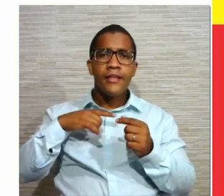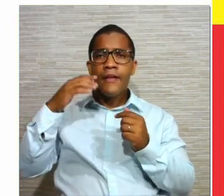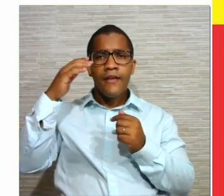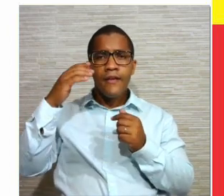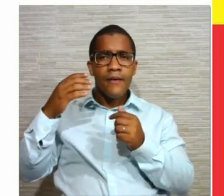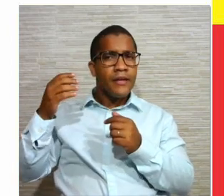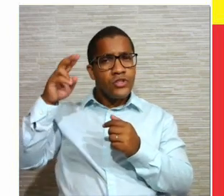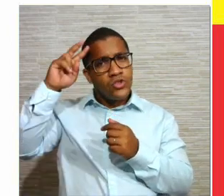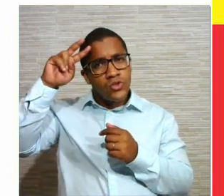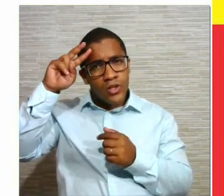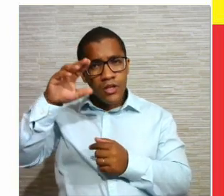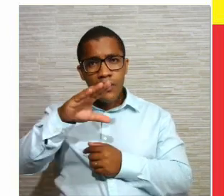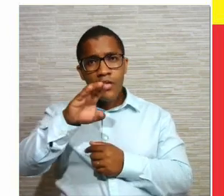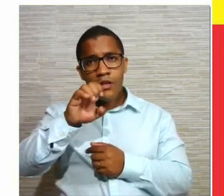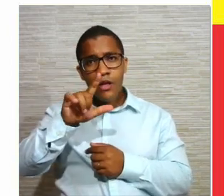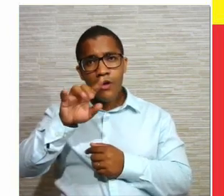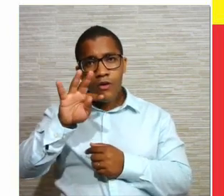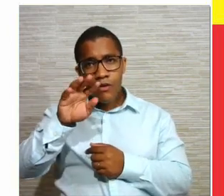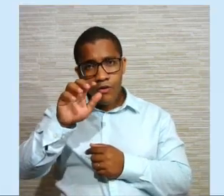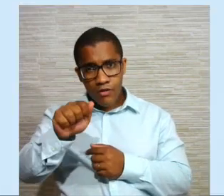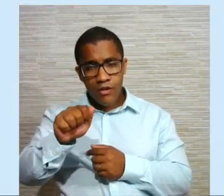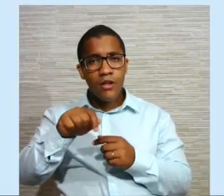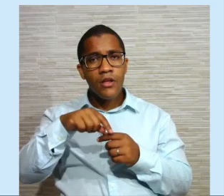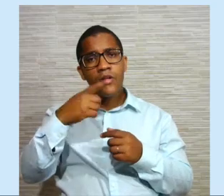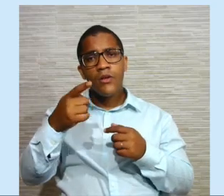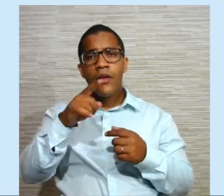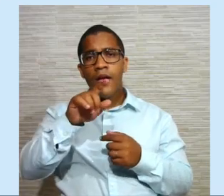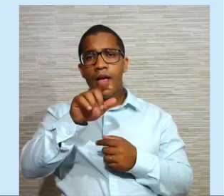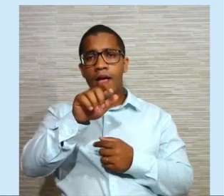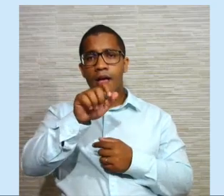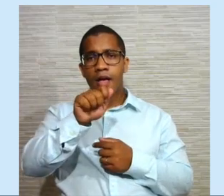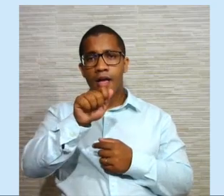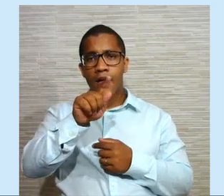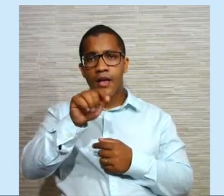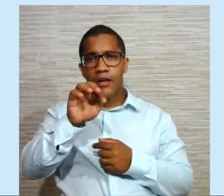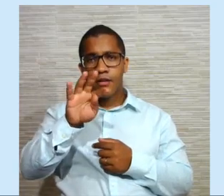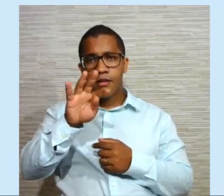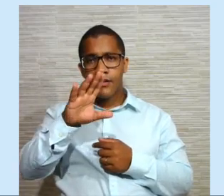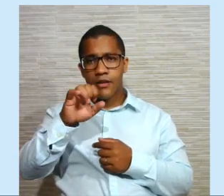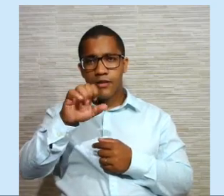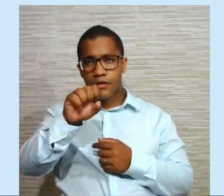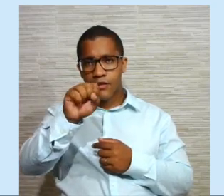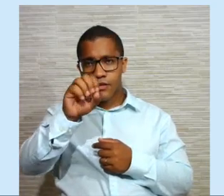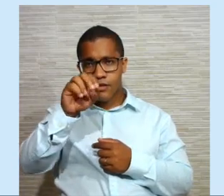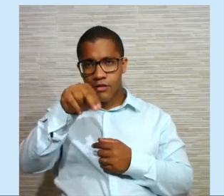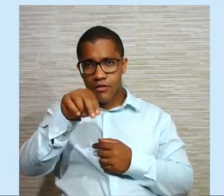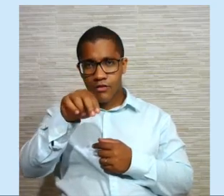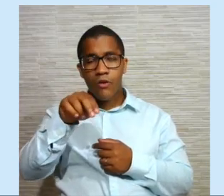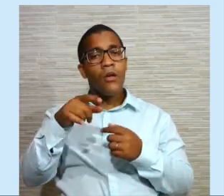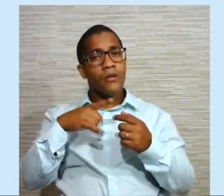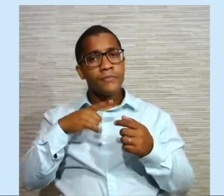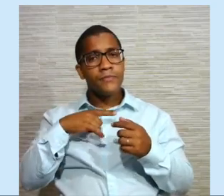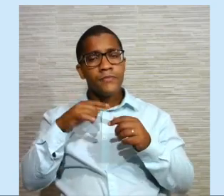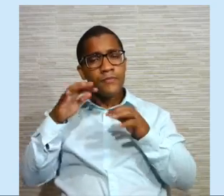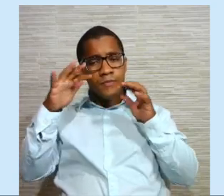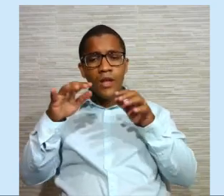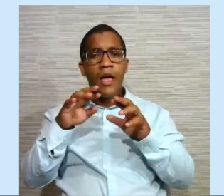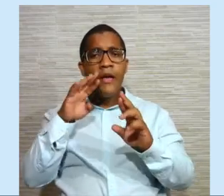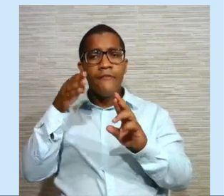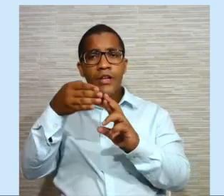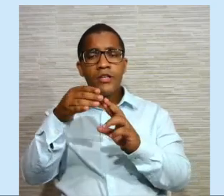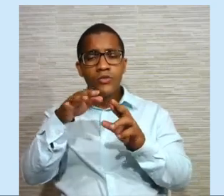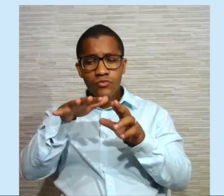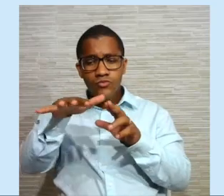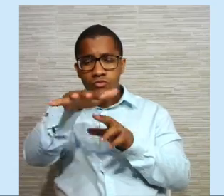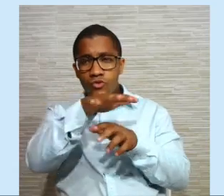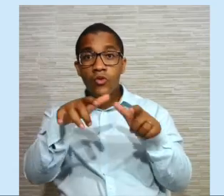e também na anglo-saxão. Então, eles se distanciaram um pouquinho do blues e se inspiraram mais nas referências locais,